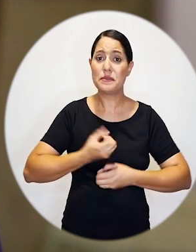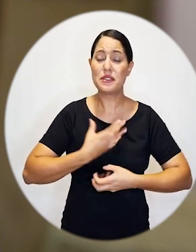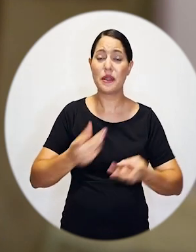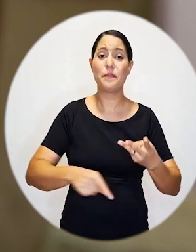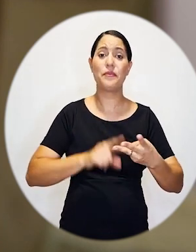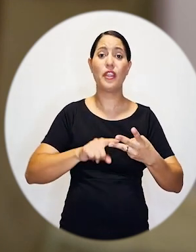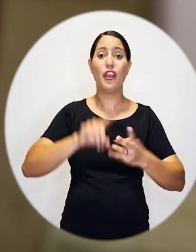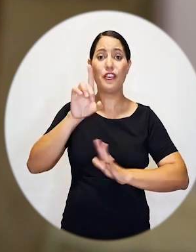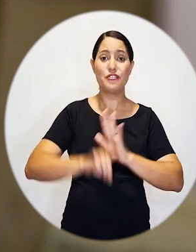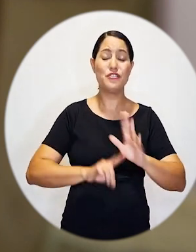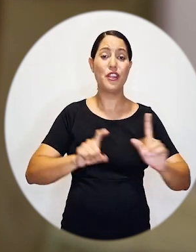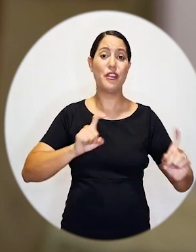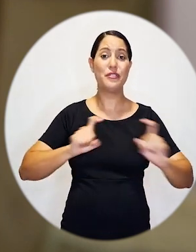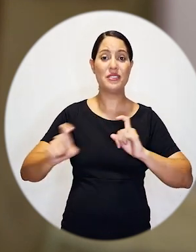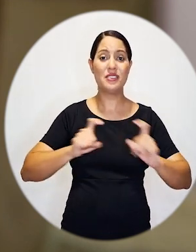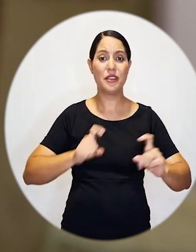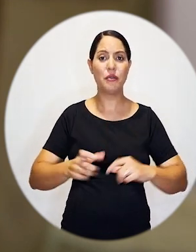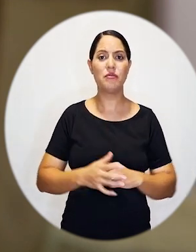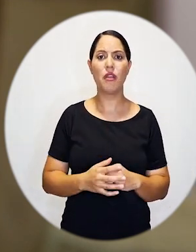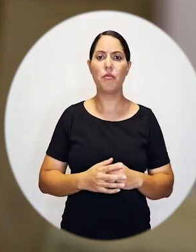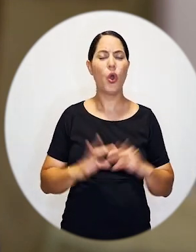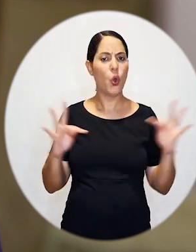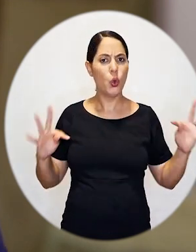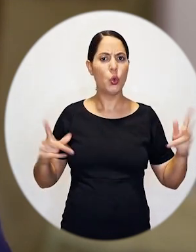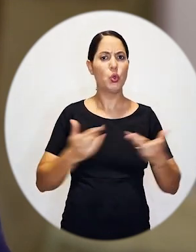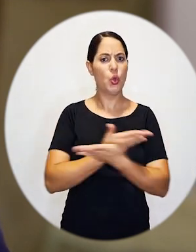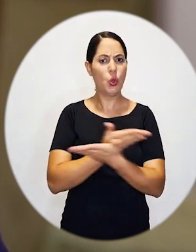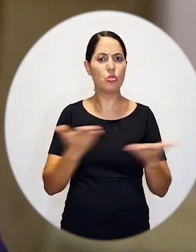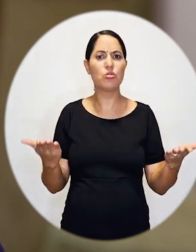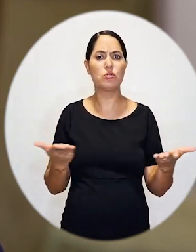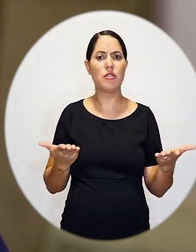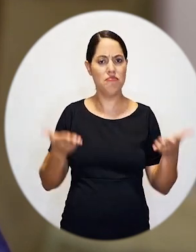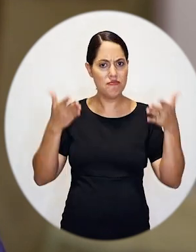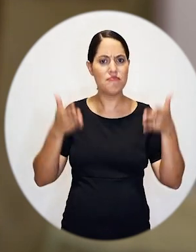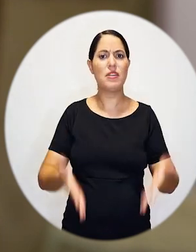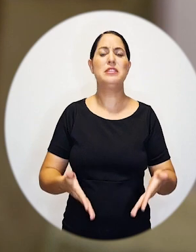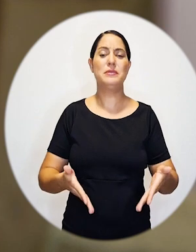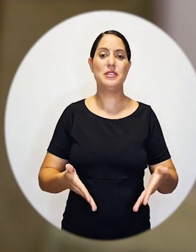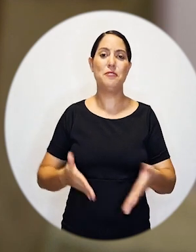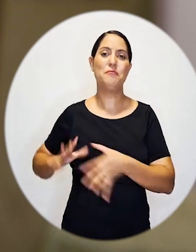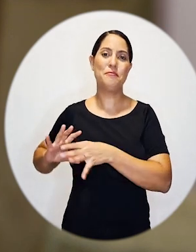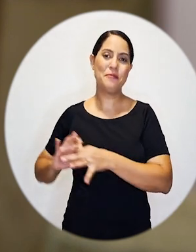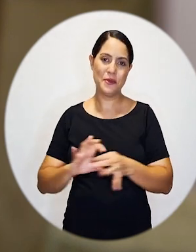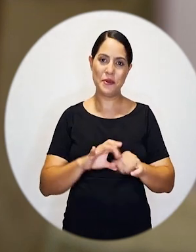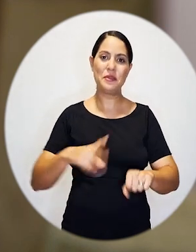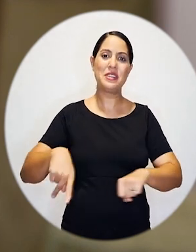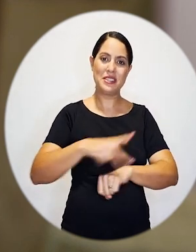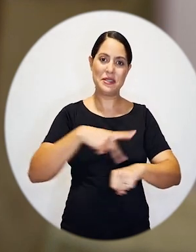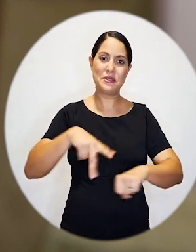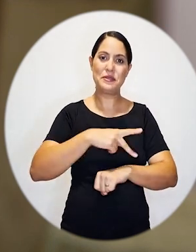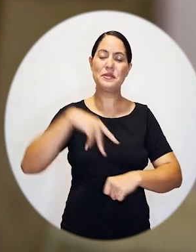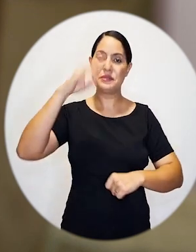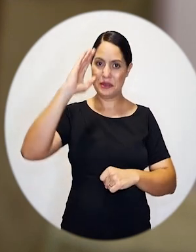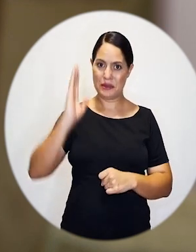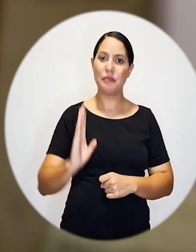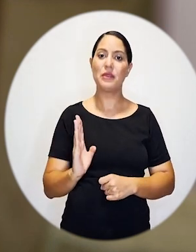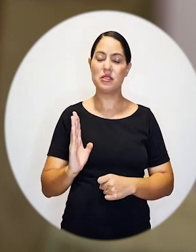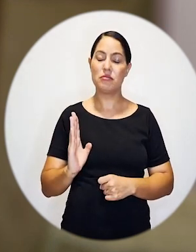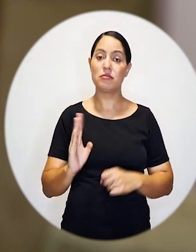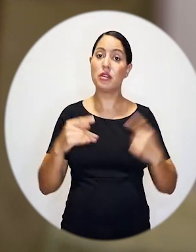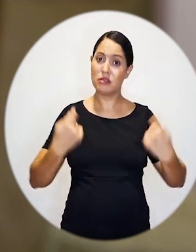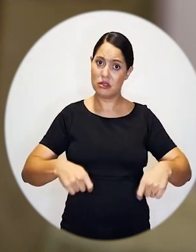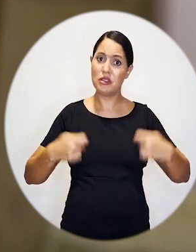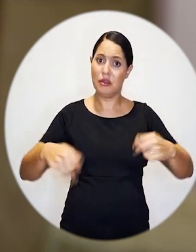direito de reunião, o direito de todos termos a participação na definição dos rumos de